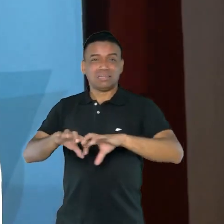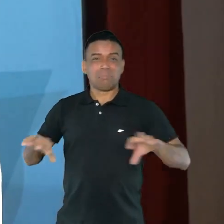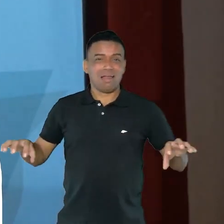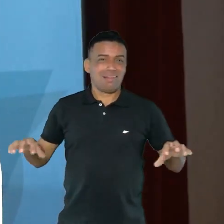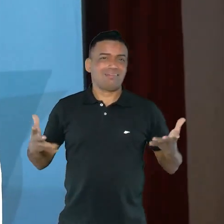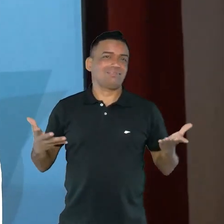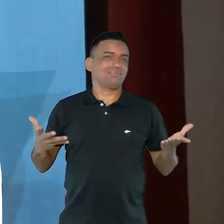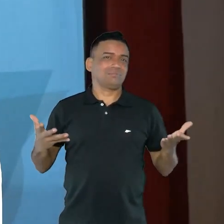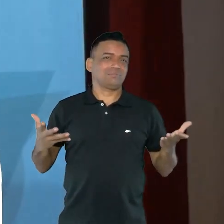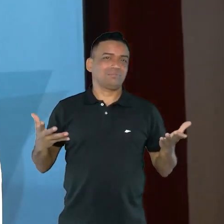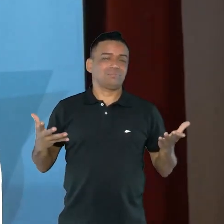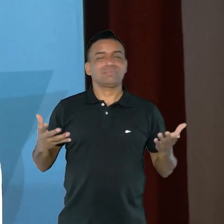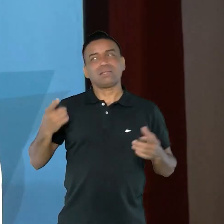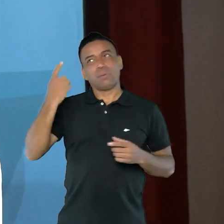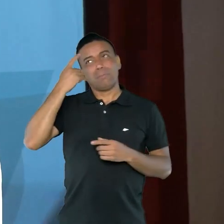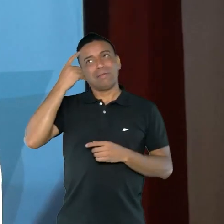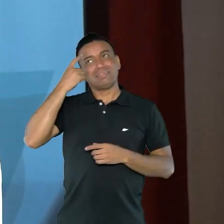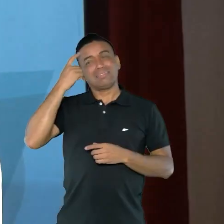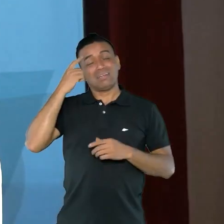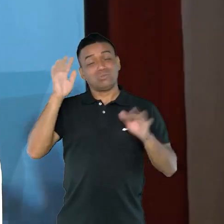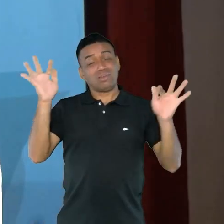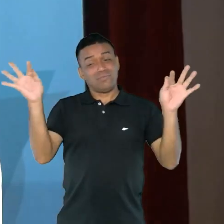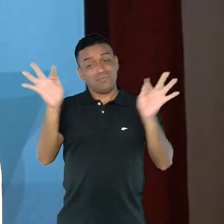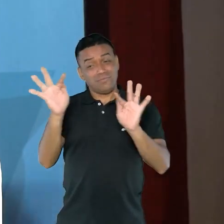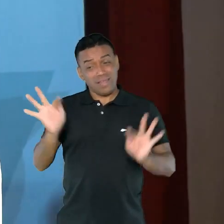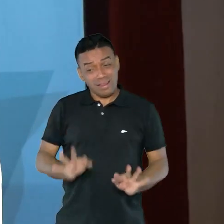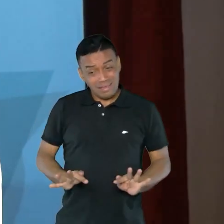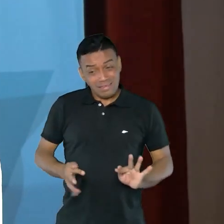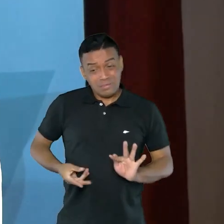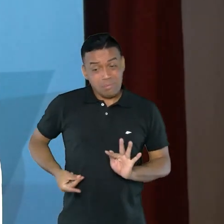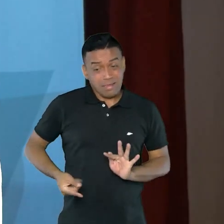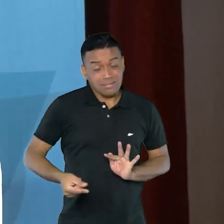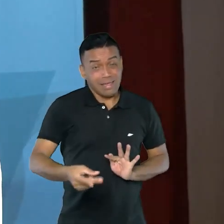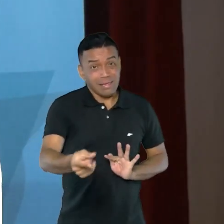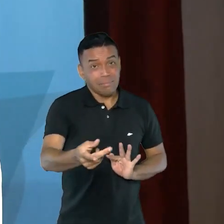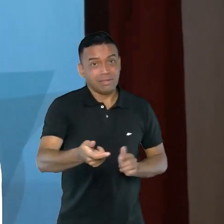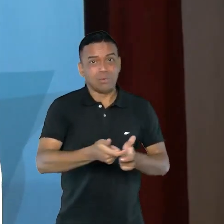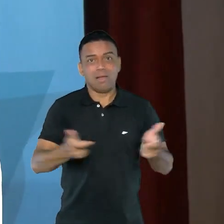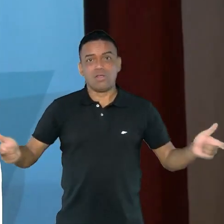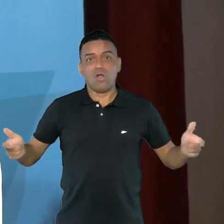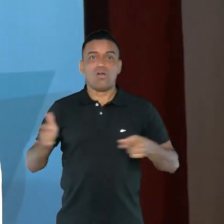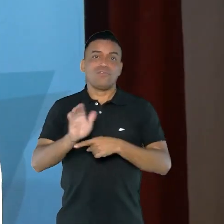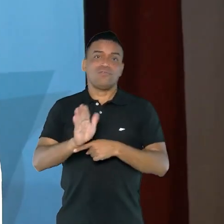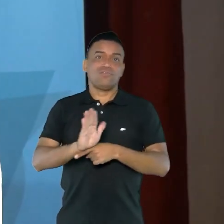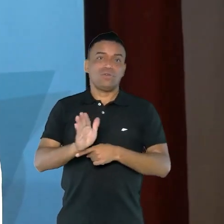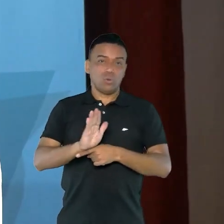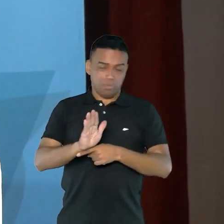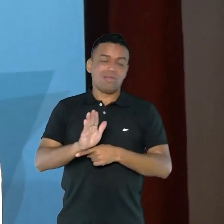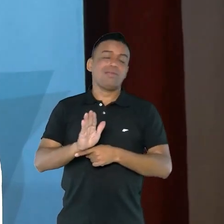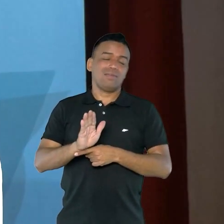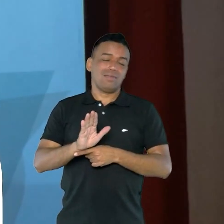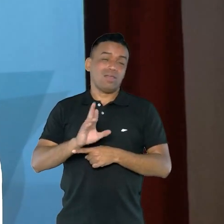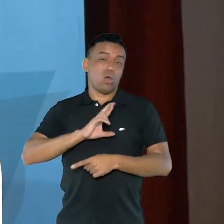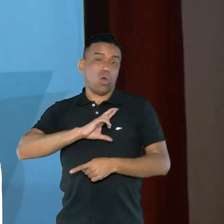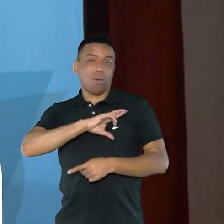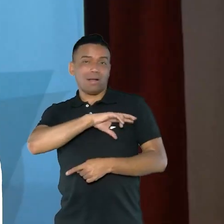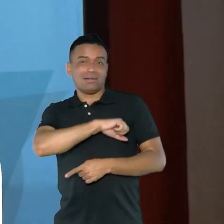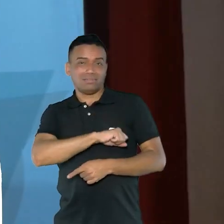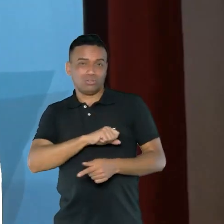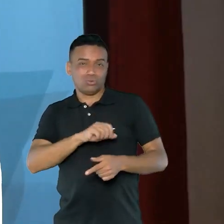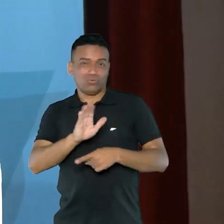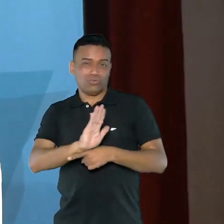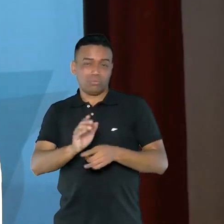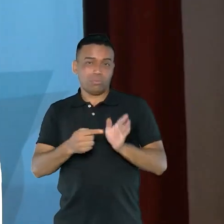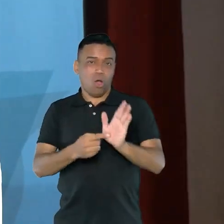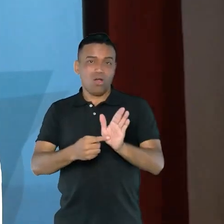inclusive, até pensando nesse Felizes para Sempre, a maior parte dos filmes românticos que termina, né, com